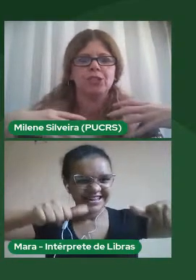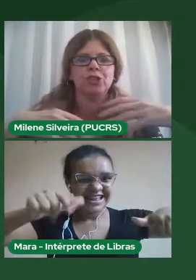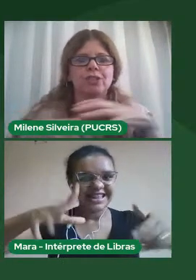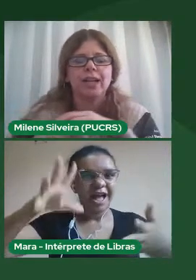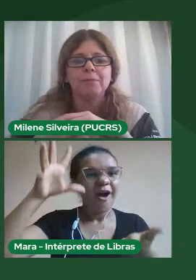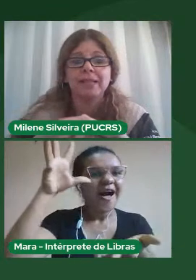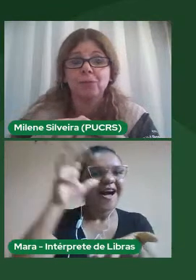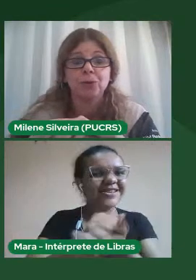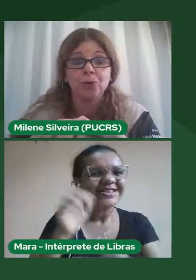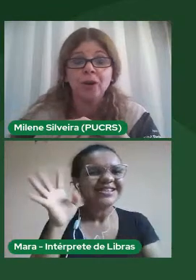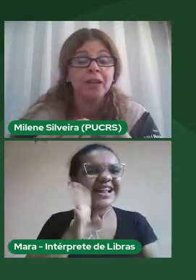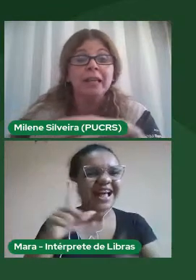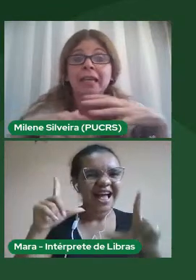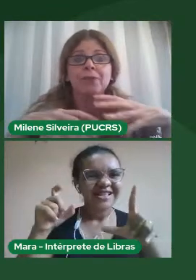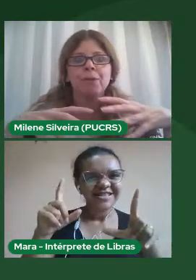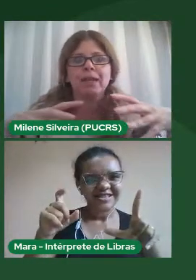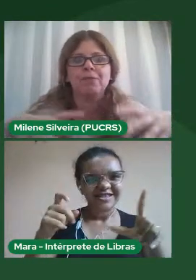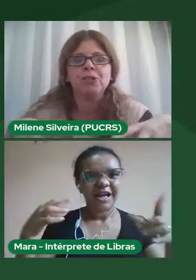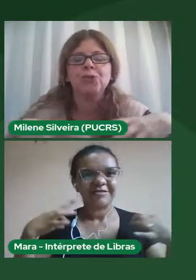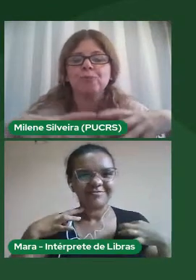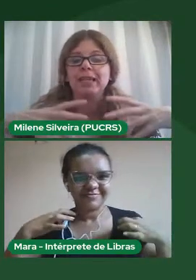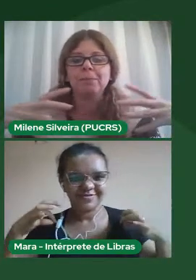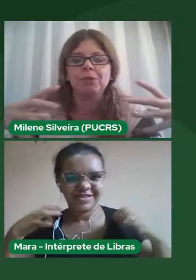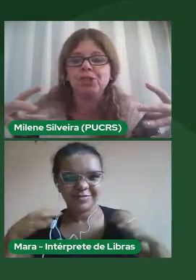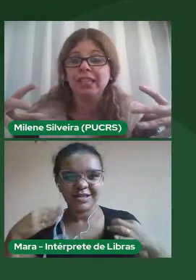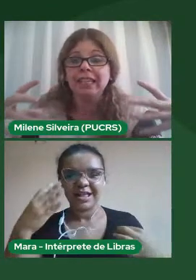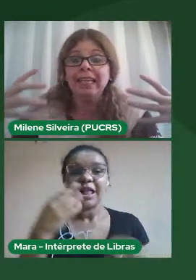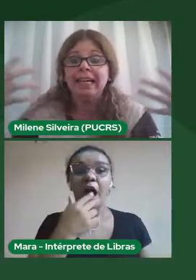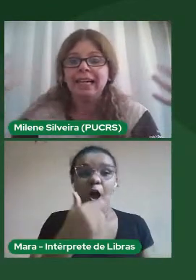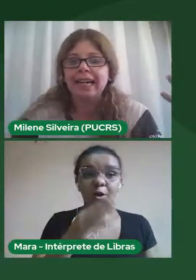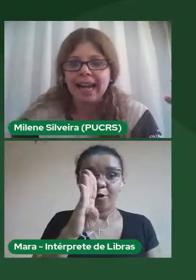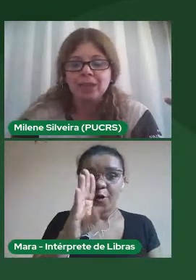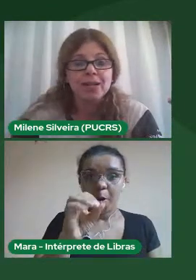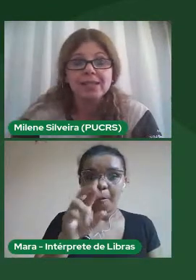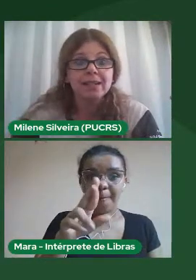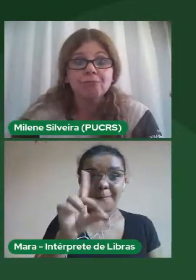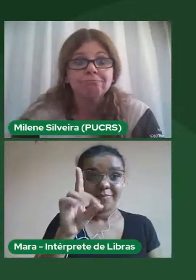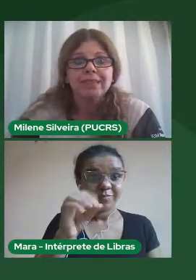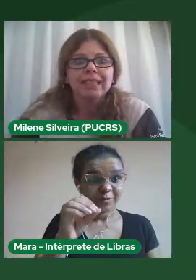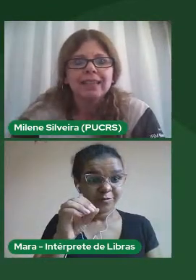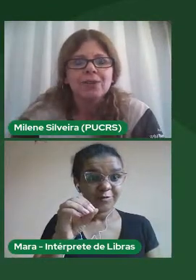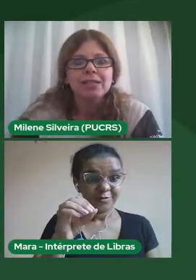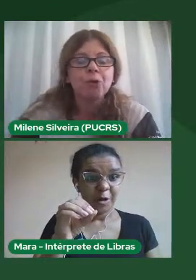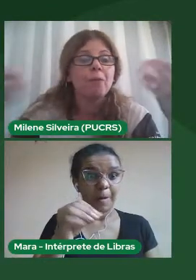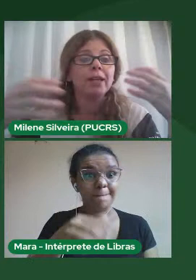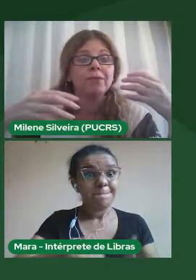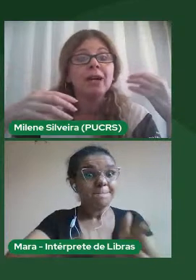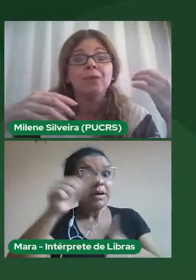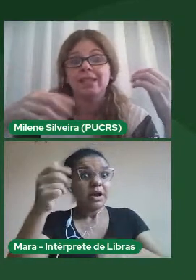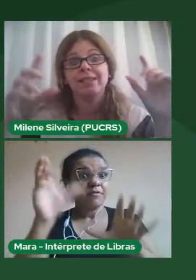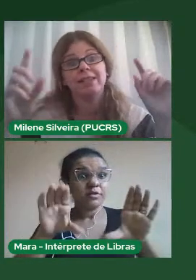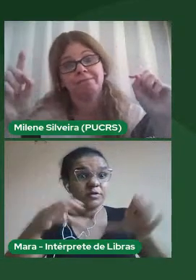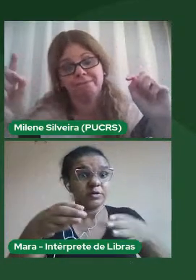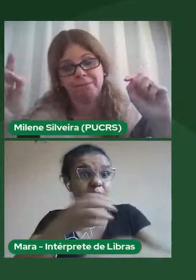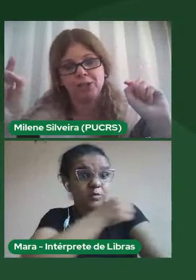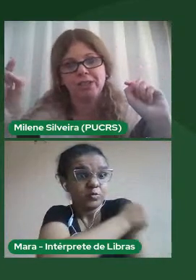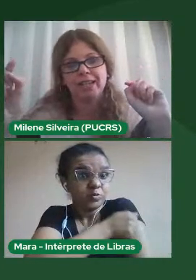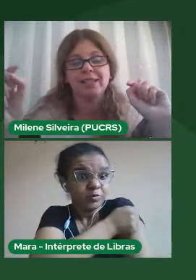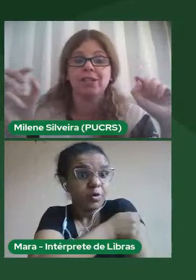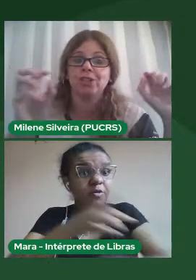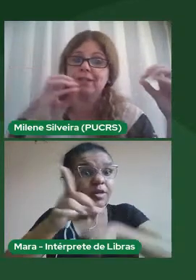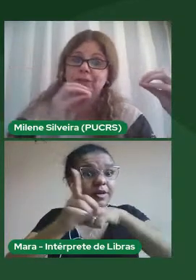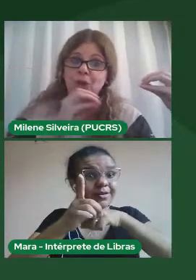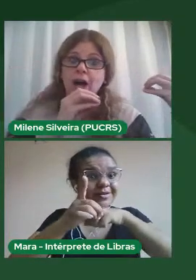ali as meninas de camiseta bordô, foi a primeira vez que eu tive uma equipe de graduação, então, assim, pô, como é que eu... Não, e assim,